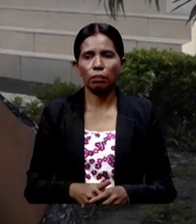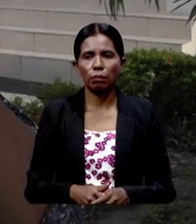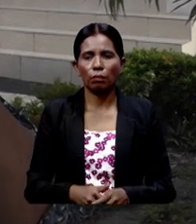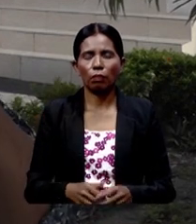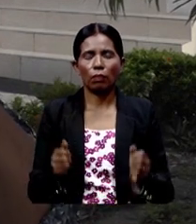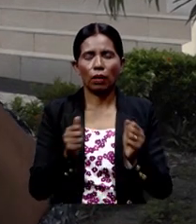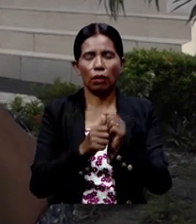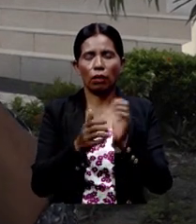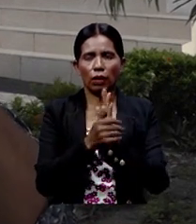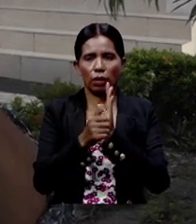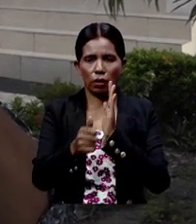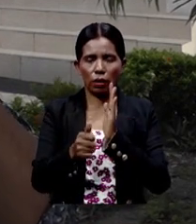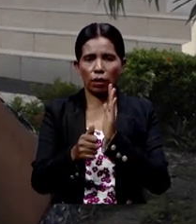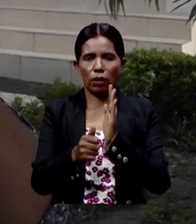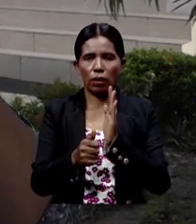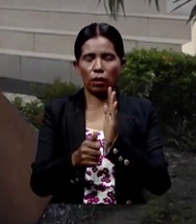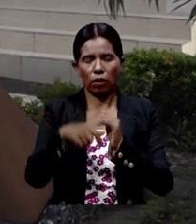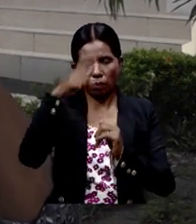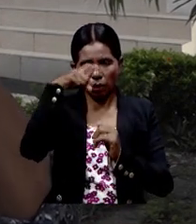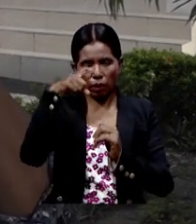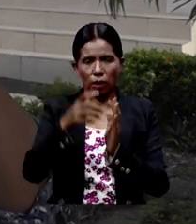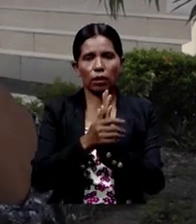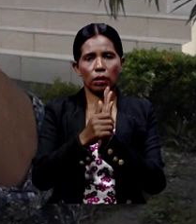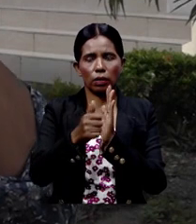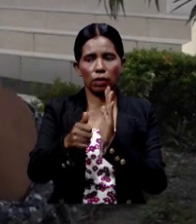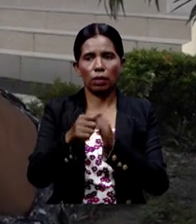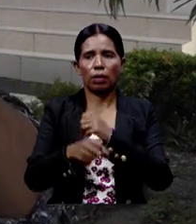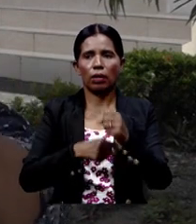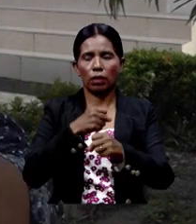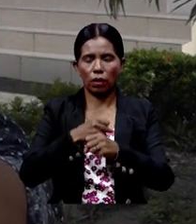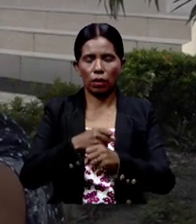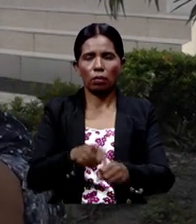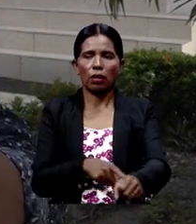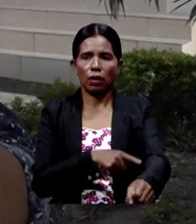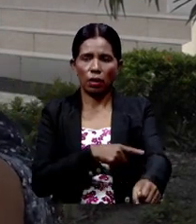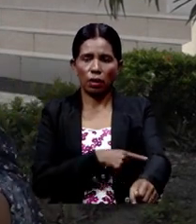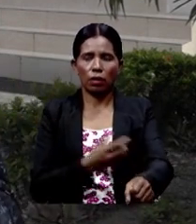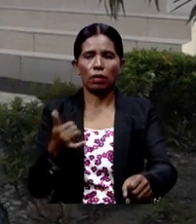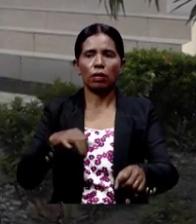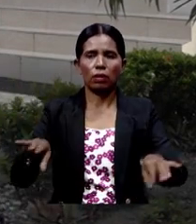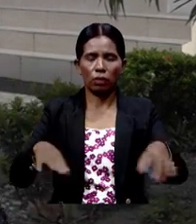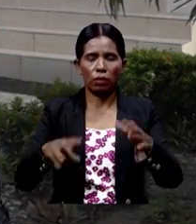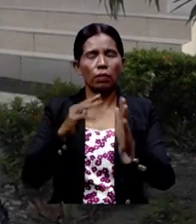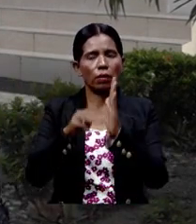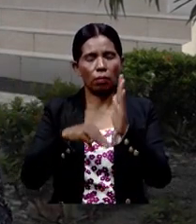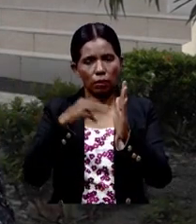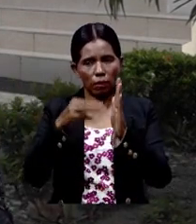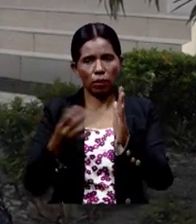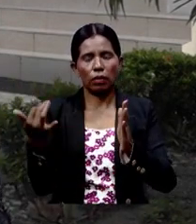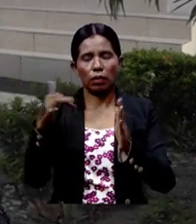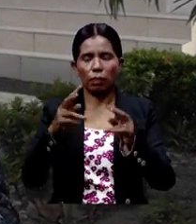com a minha capacidade, com a minha tina Nebe Naro, com o serviço e a média, e